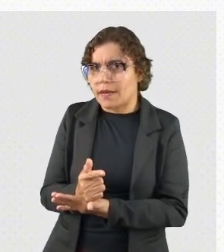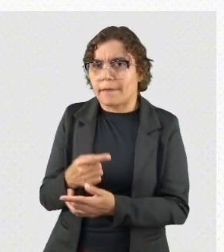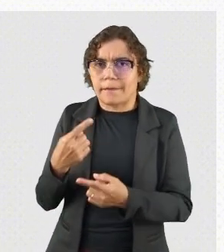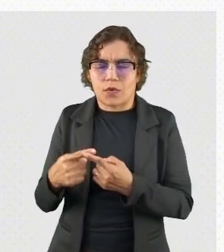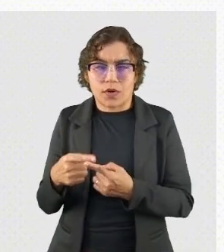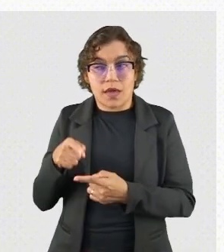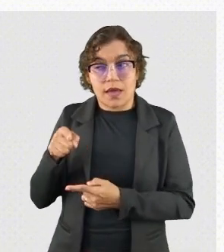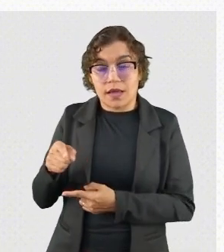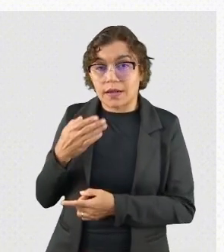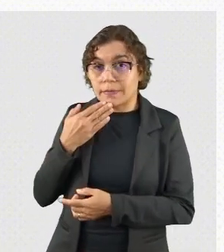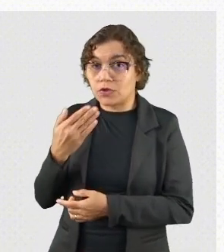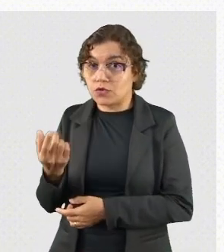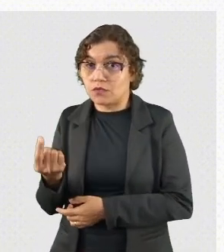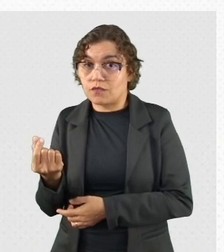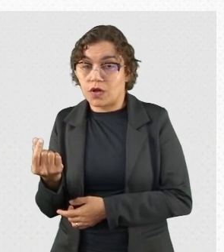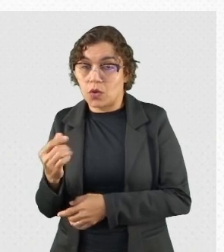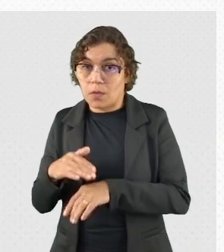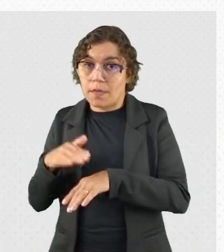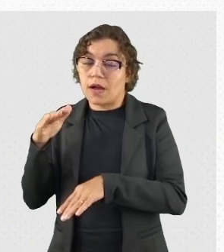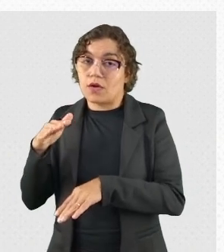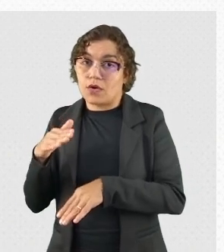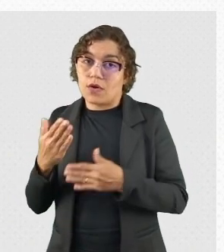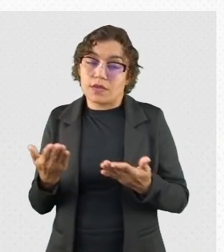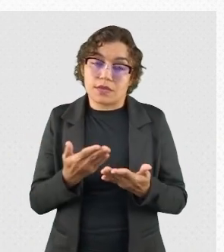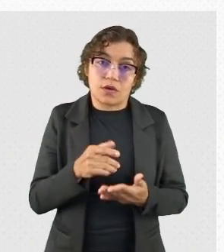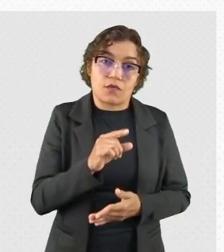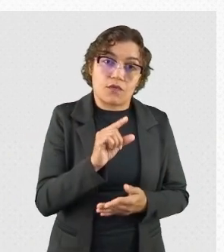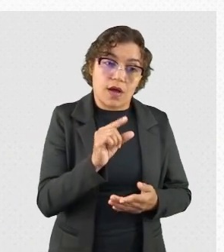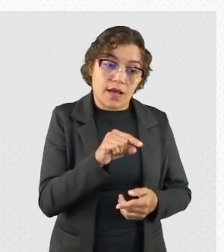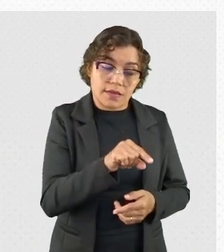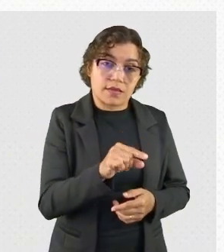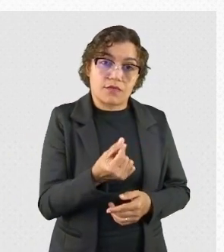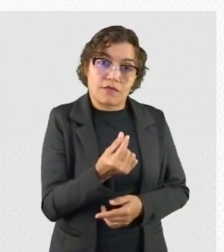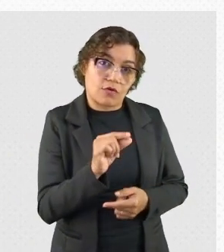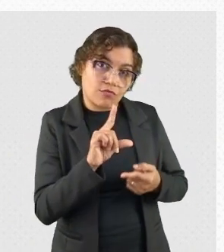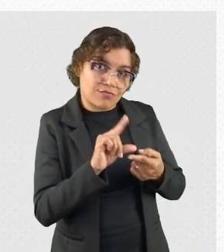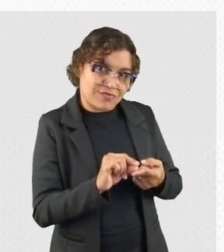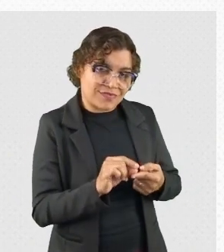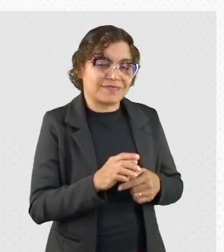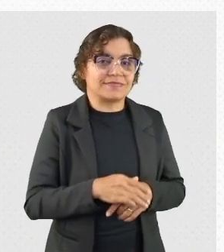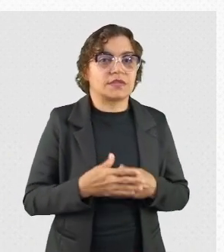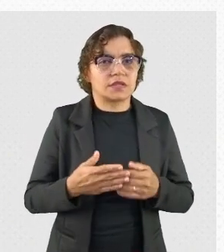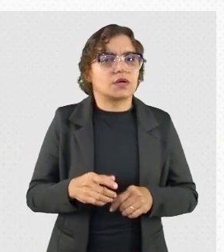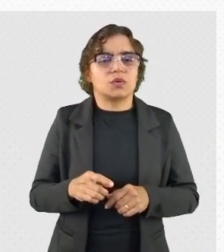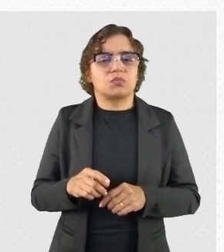oferta e esse valor, claro, vai aumentar. Então, essa